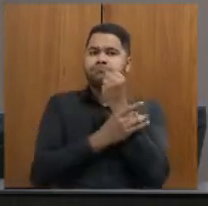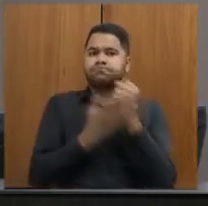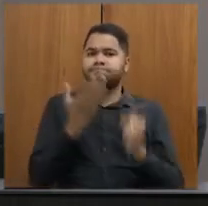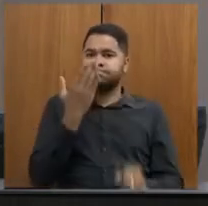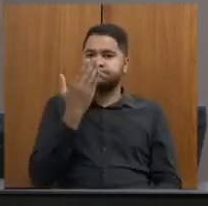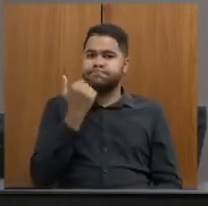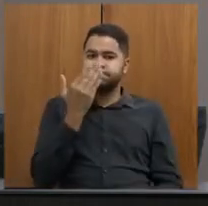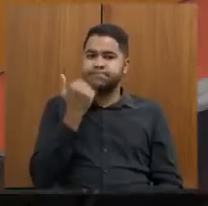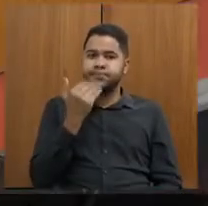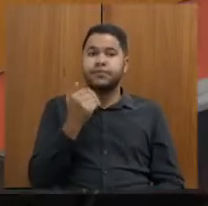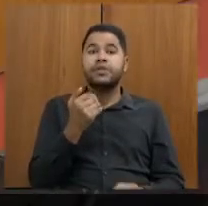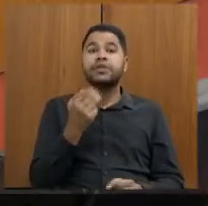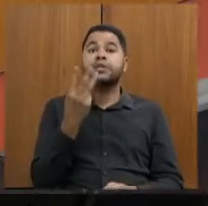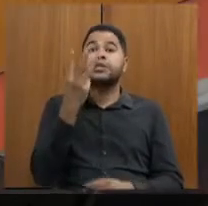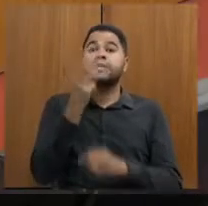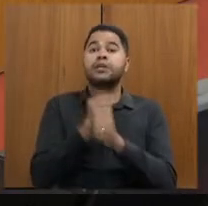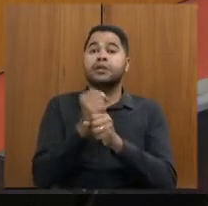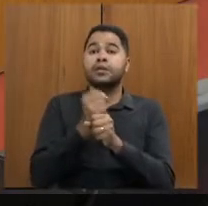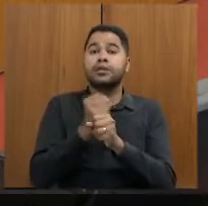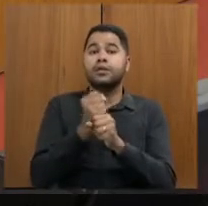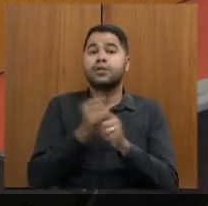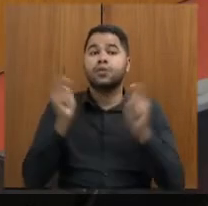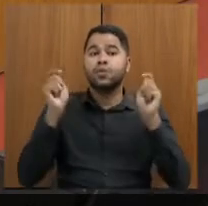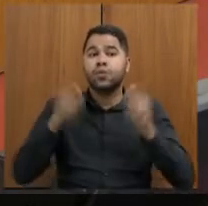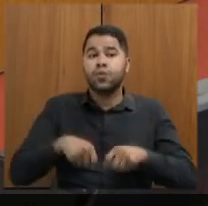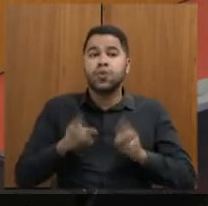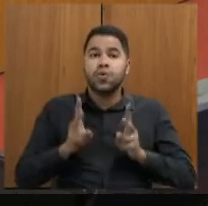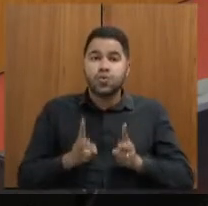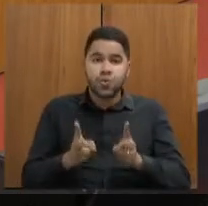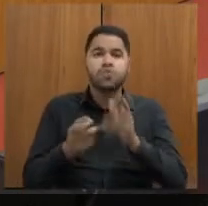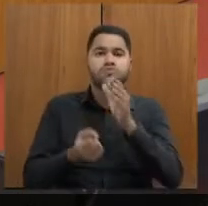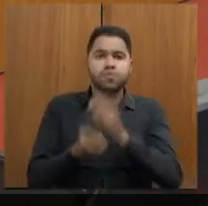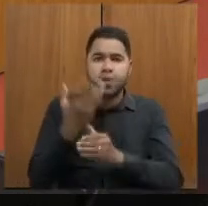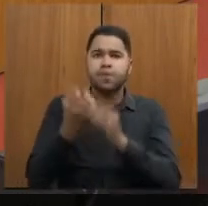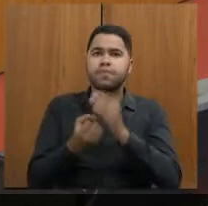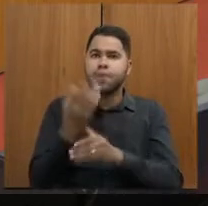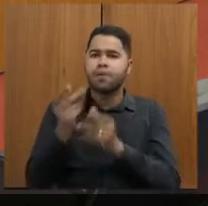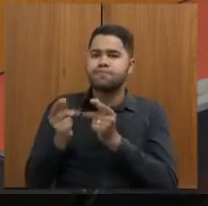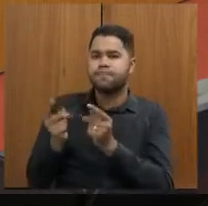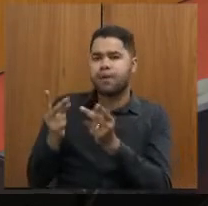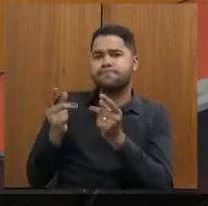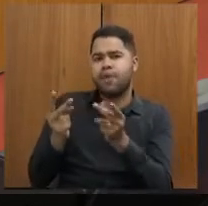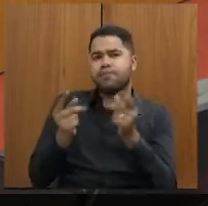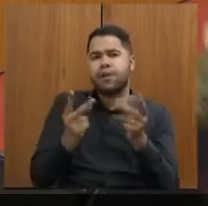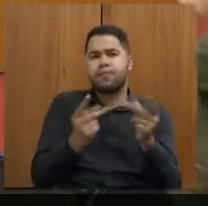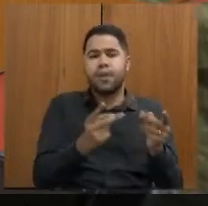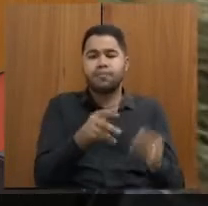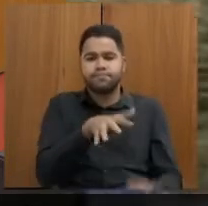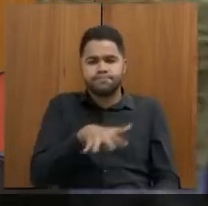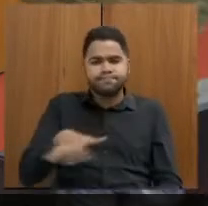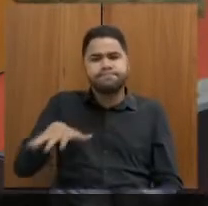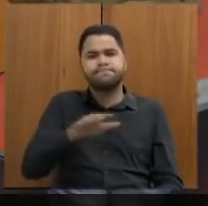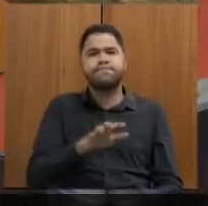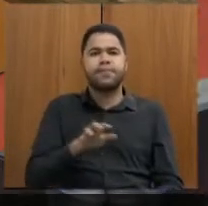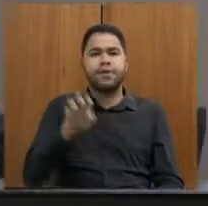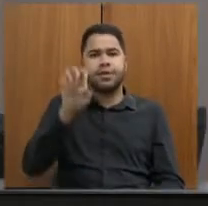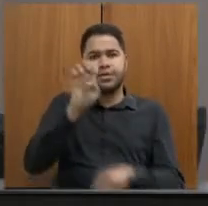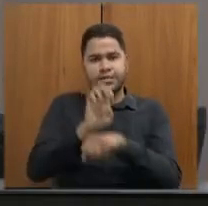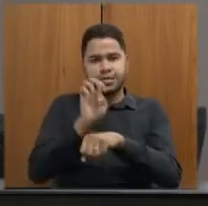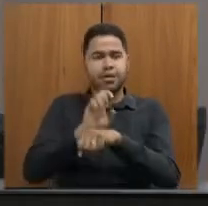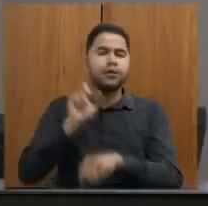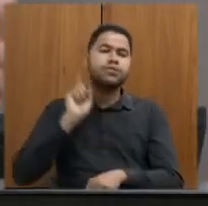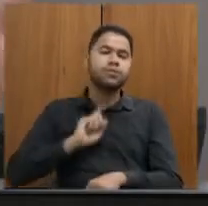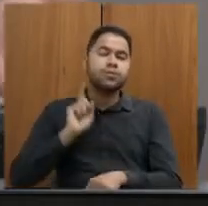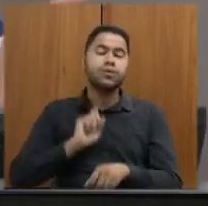ele vai ter três anos para poder continuar produzindo comercializar o produto em todo estado de Minas Gerais